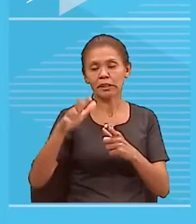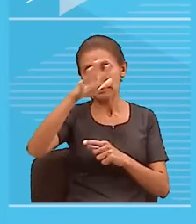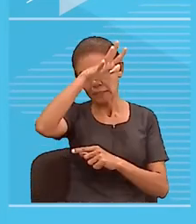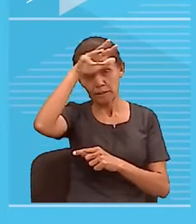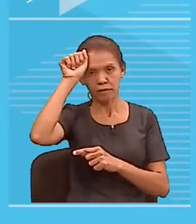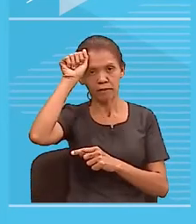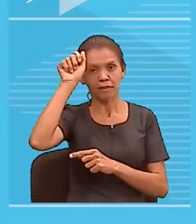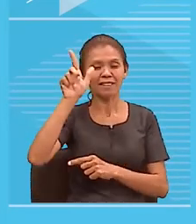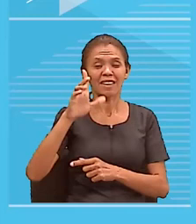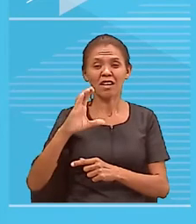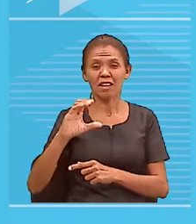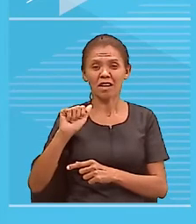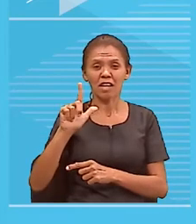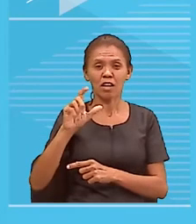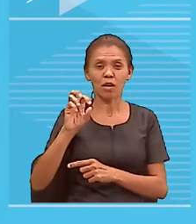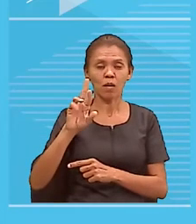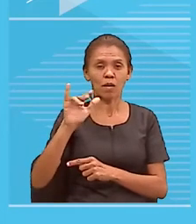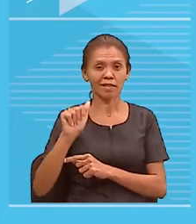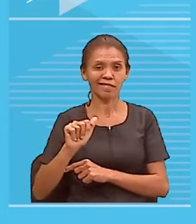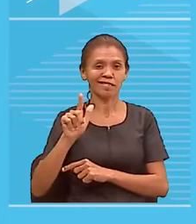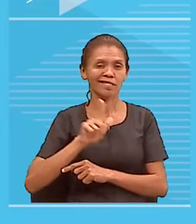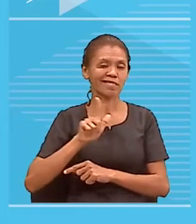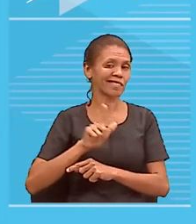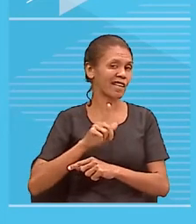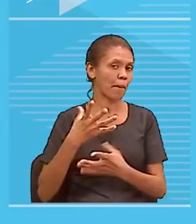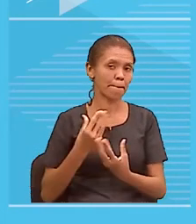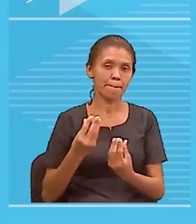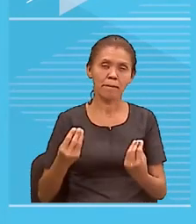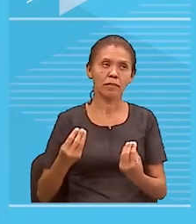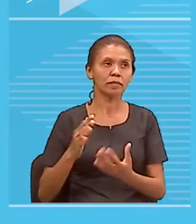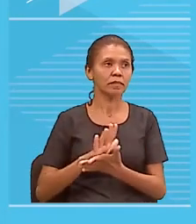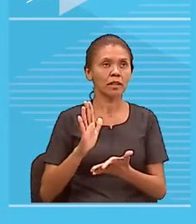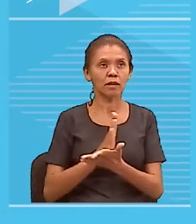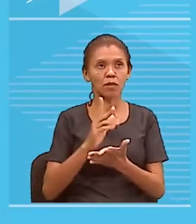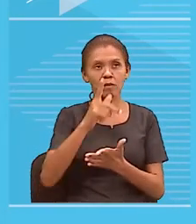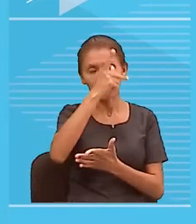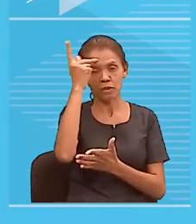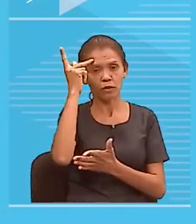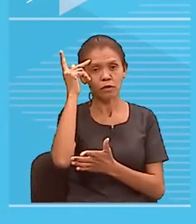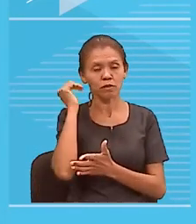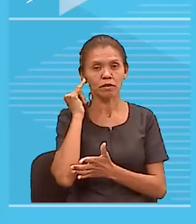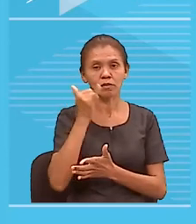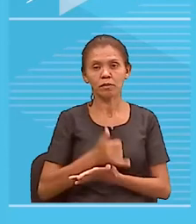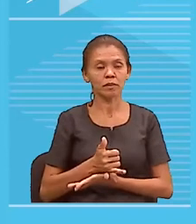bastante calórico né Aí tem gente que diz assim ah não vou tomar é Dulce